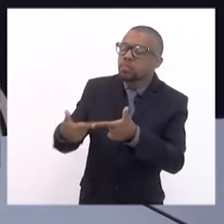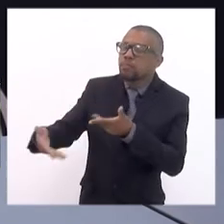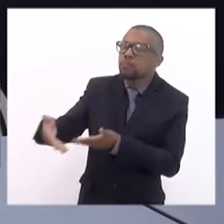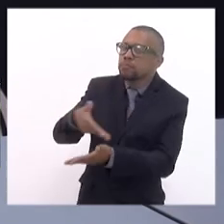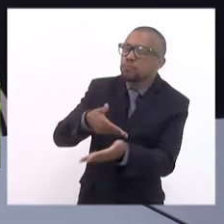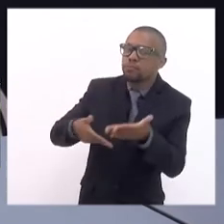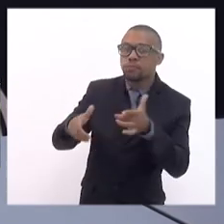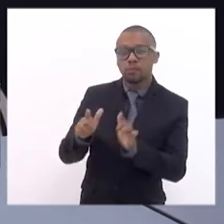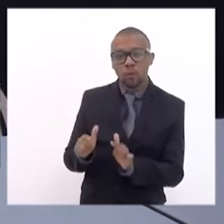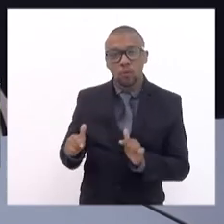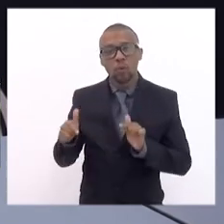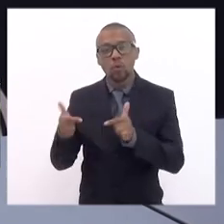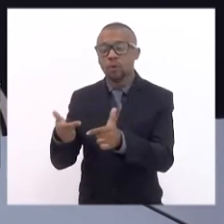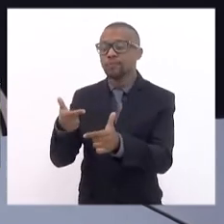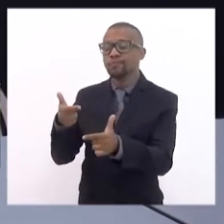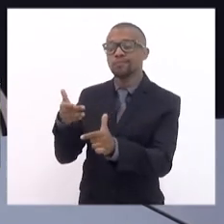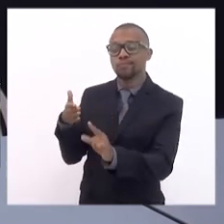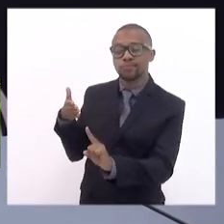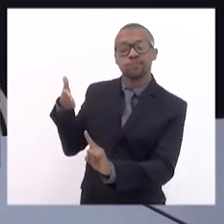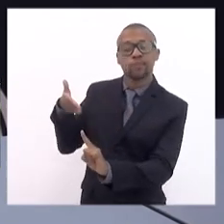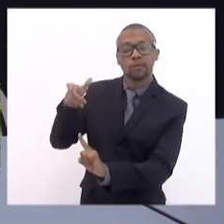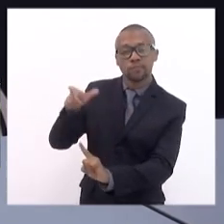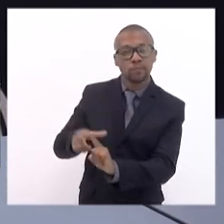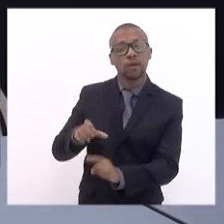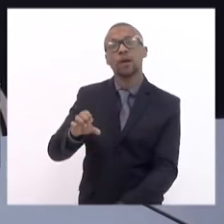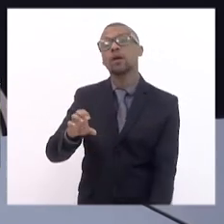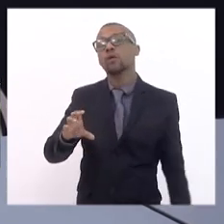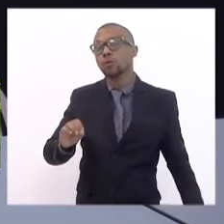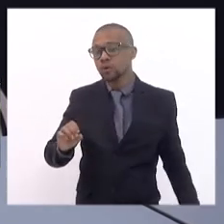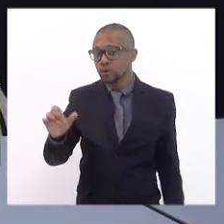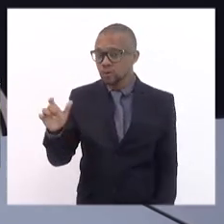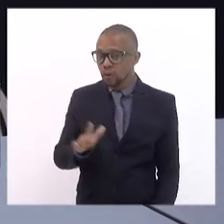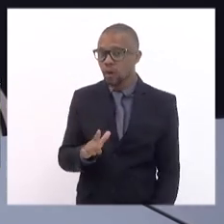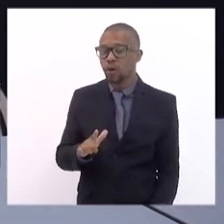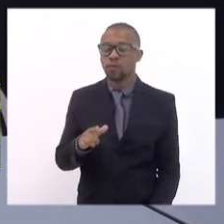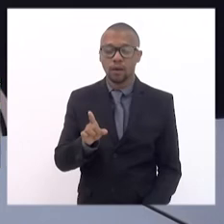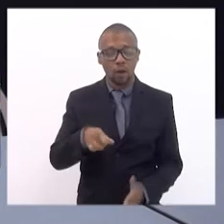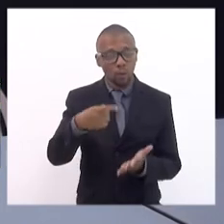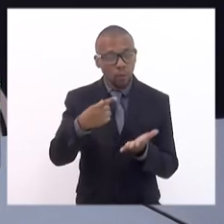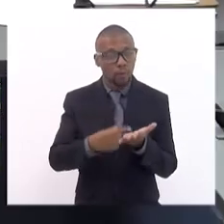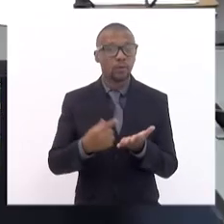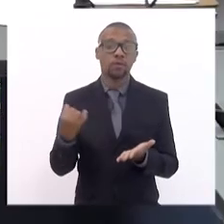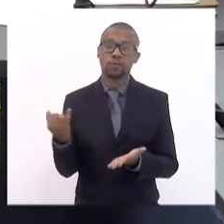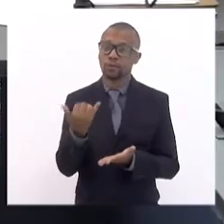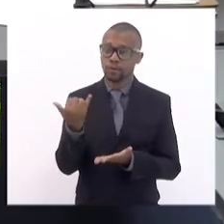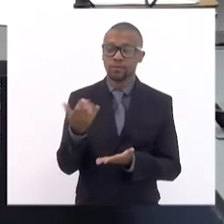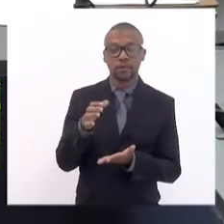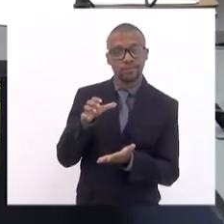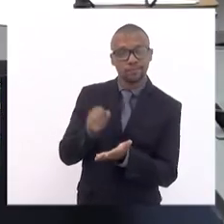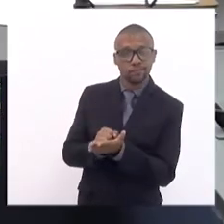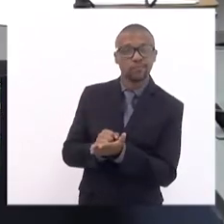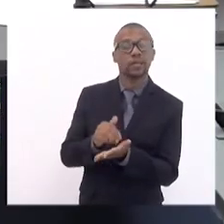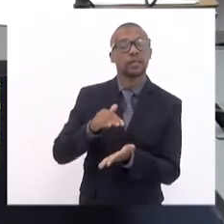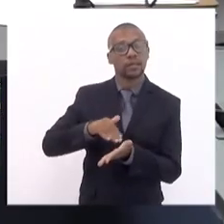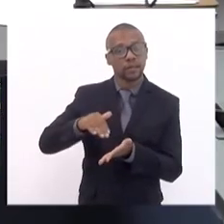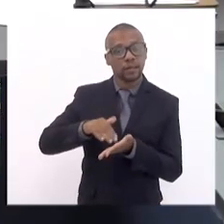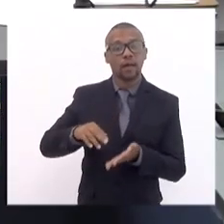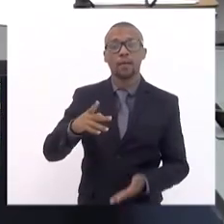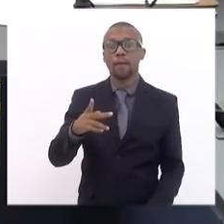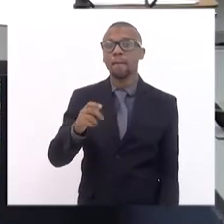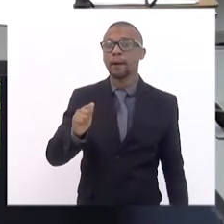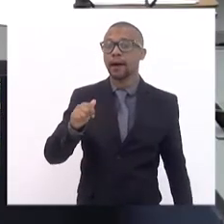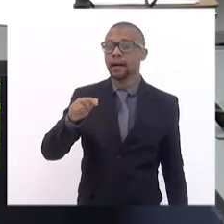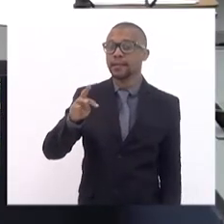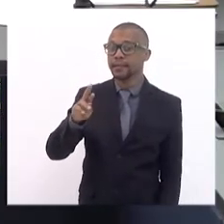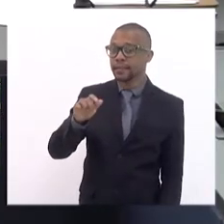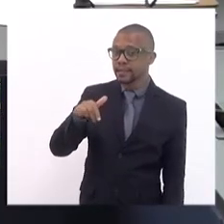exequível com o EcoSol. Pois bem. Compromisso importante que fica aqui registrado. Secretário Patrick Weber, lembrando de novo da importância do Plano Estadual